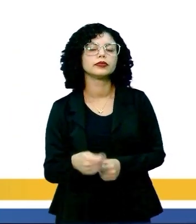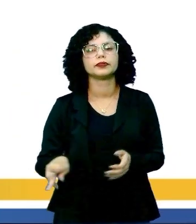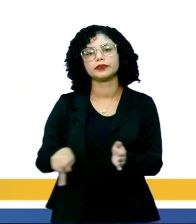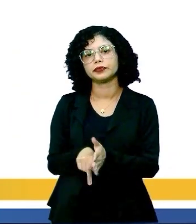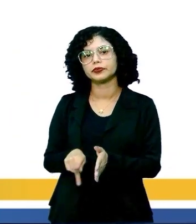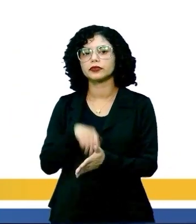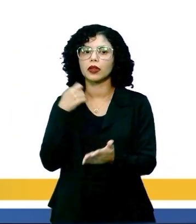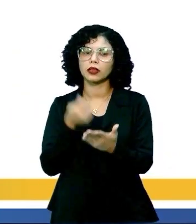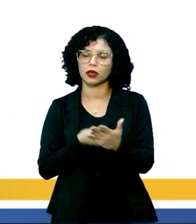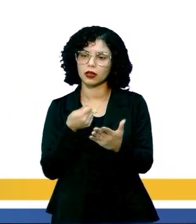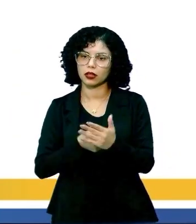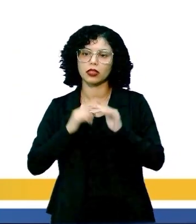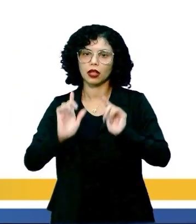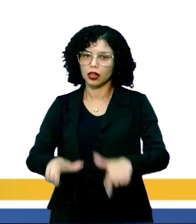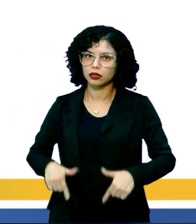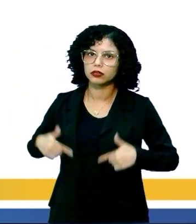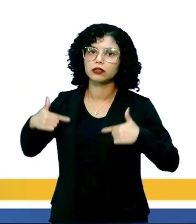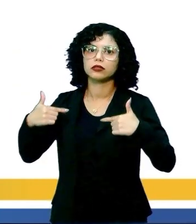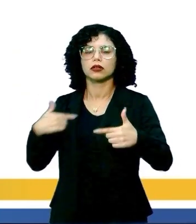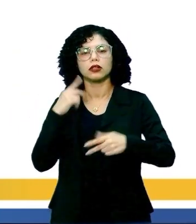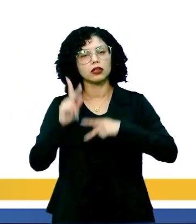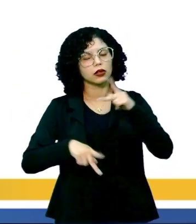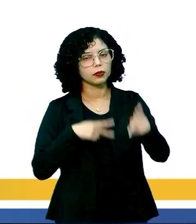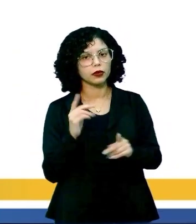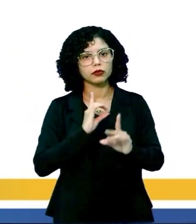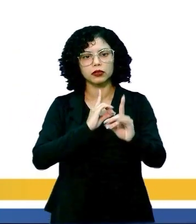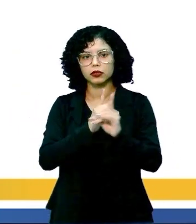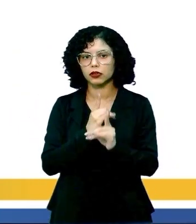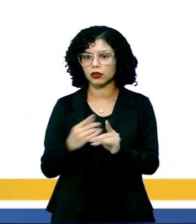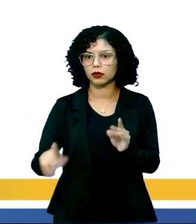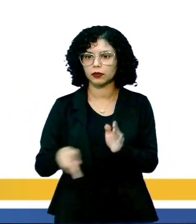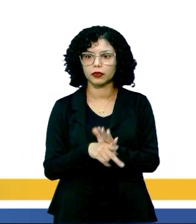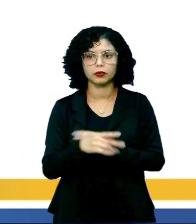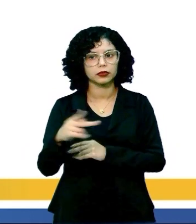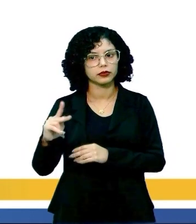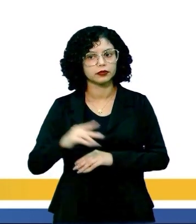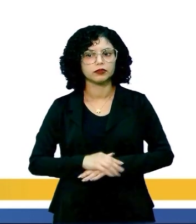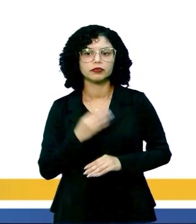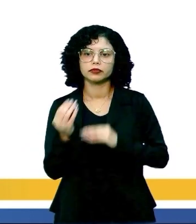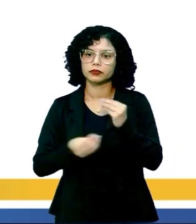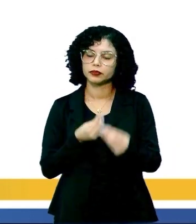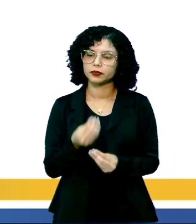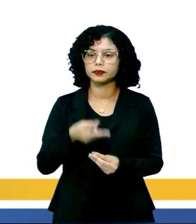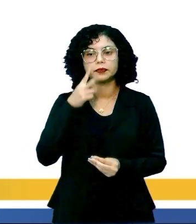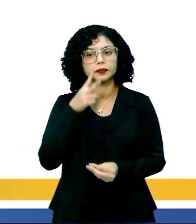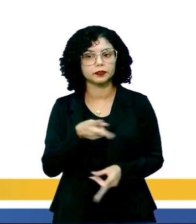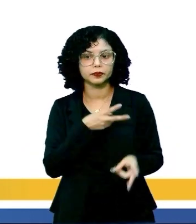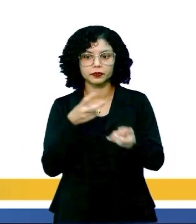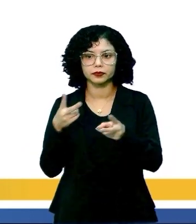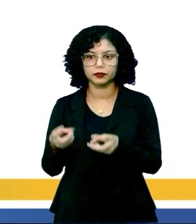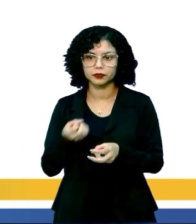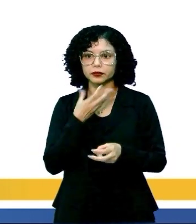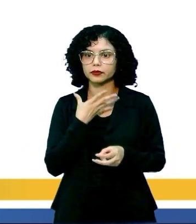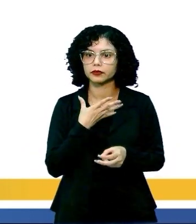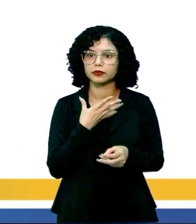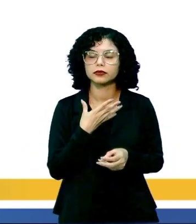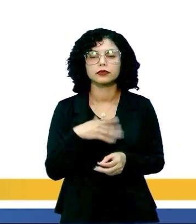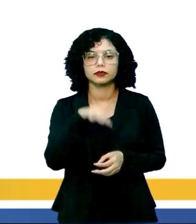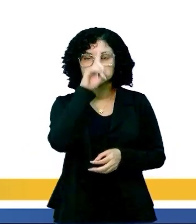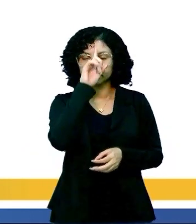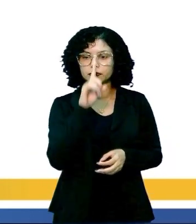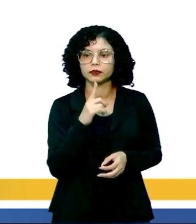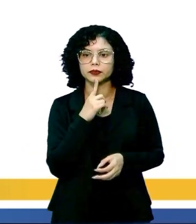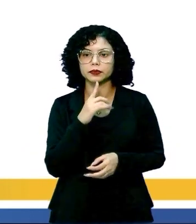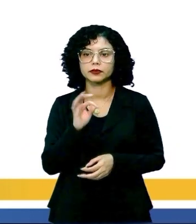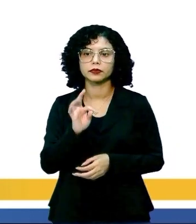da resistência para que o povo se identificasse com ele. E aí, como você deve ter observado bem essa imagem